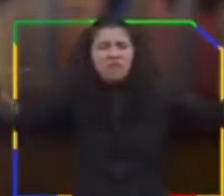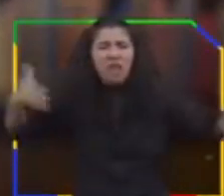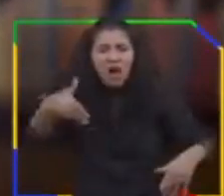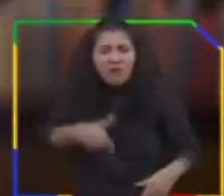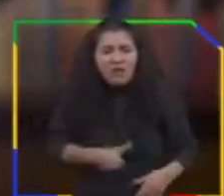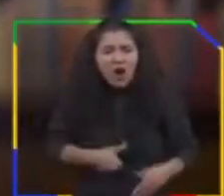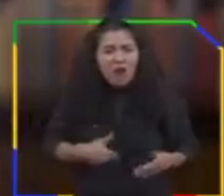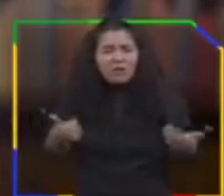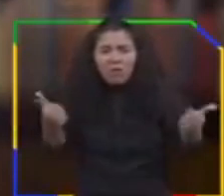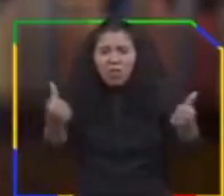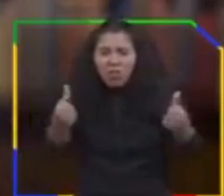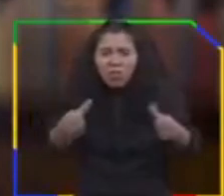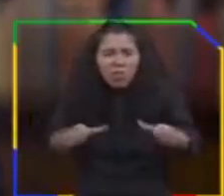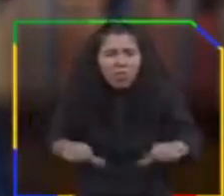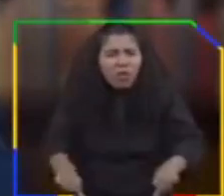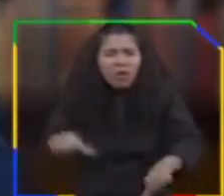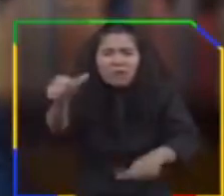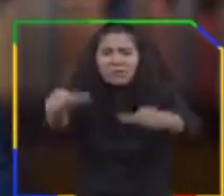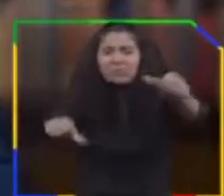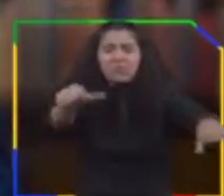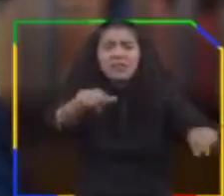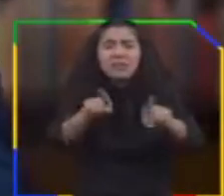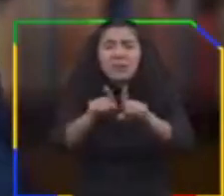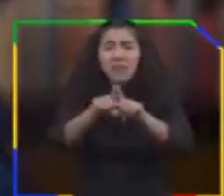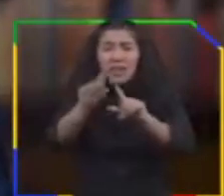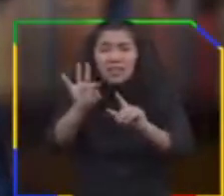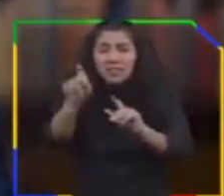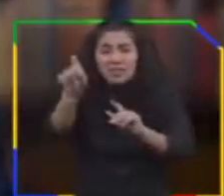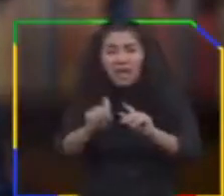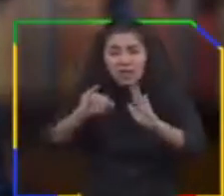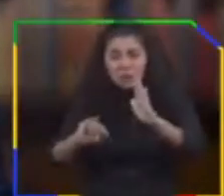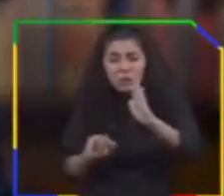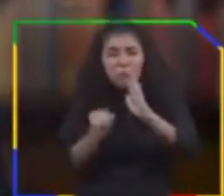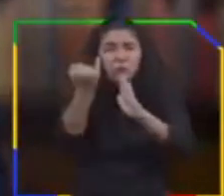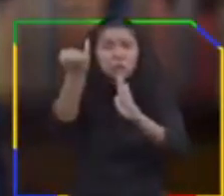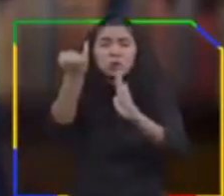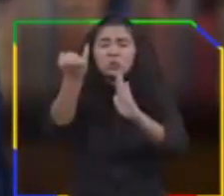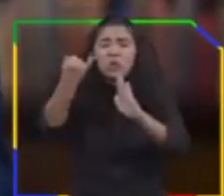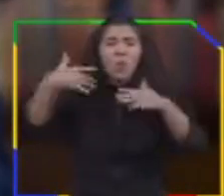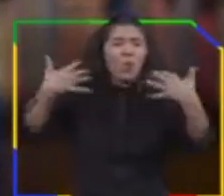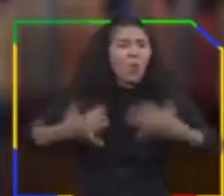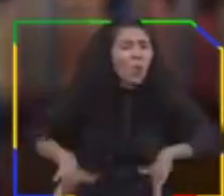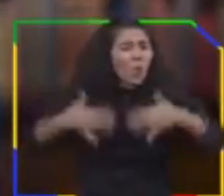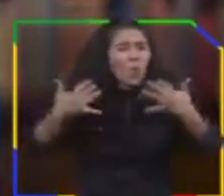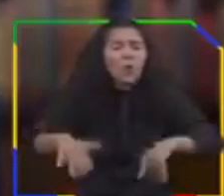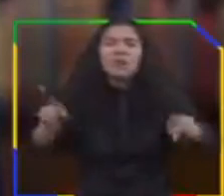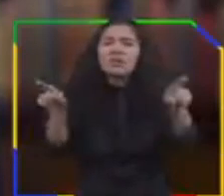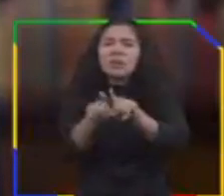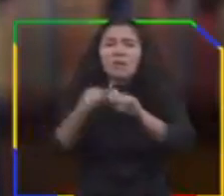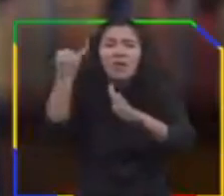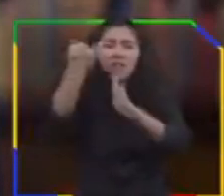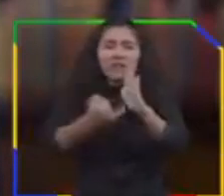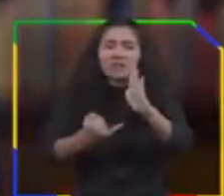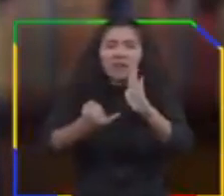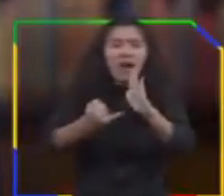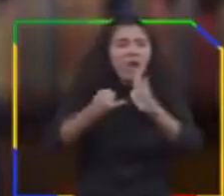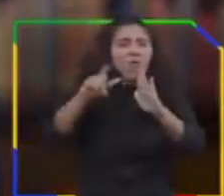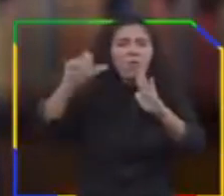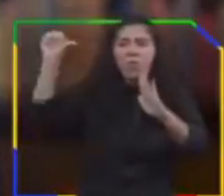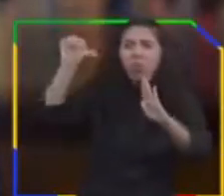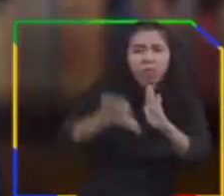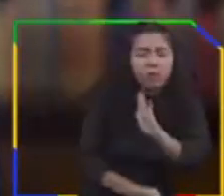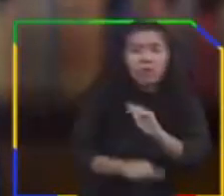a fome de volta. Deixaram a maior taxa de juros do planeta. A inflação disparou e atingiu